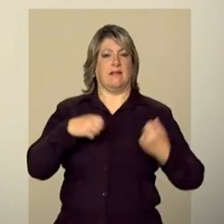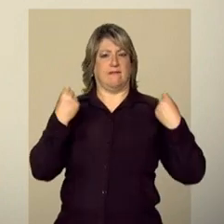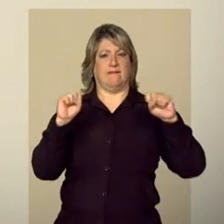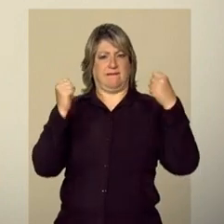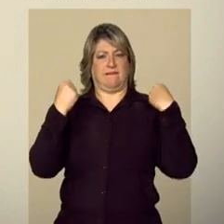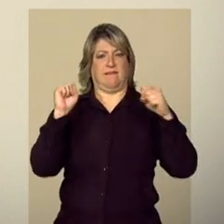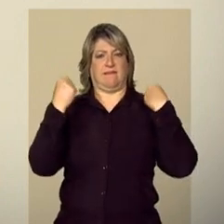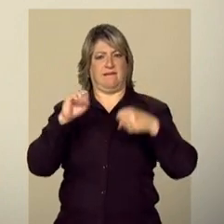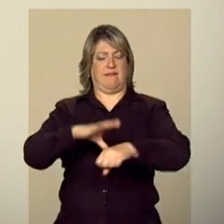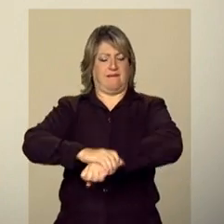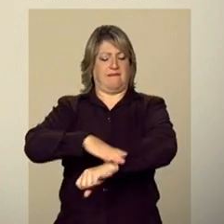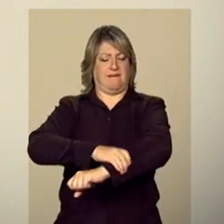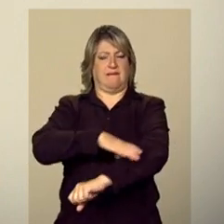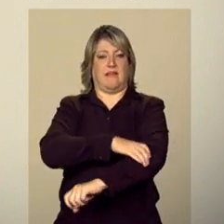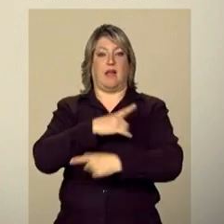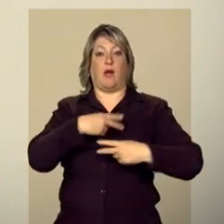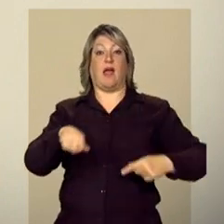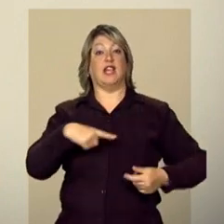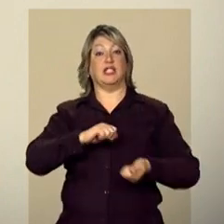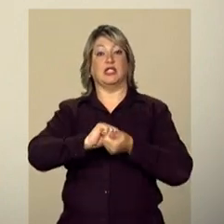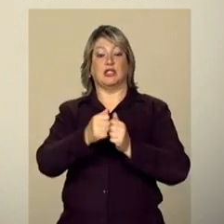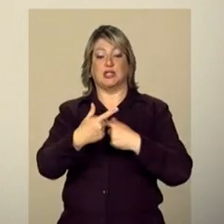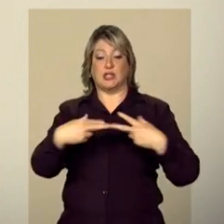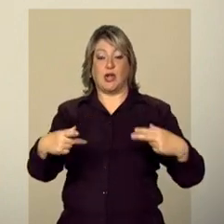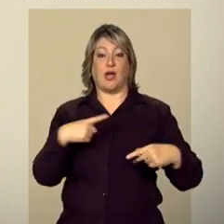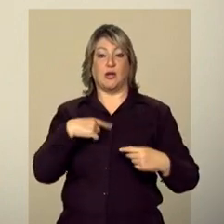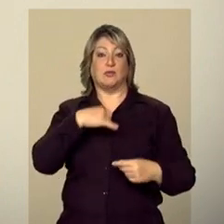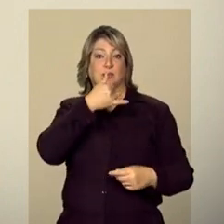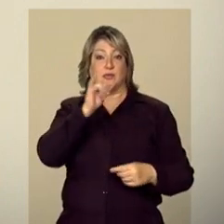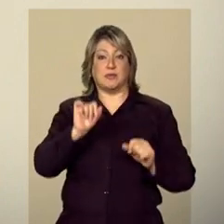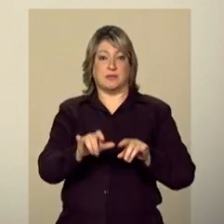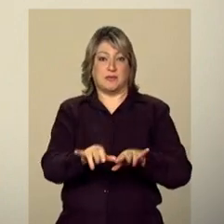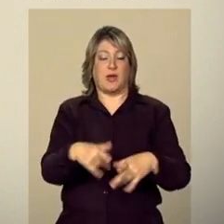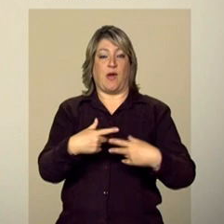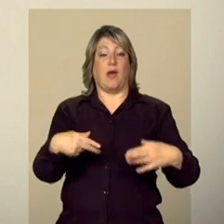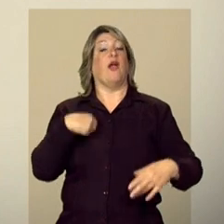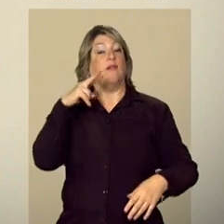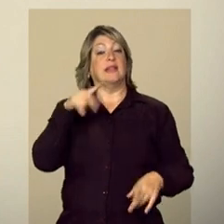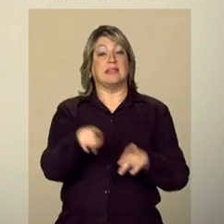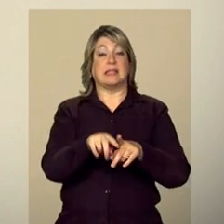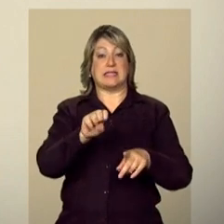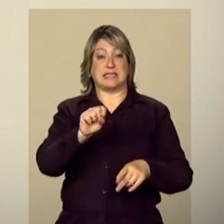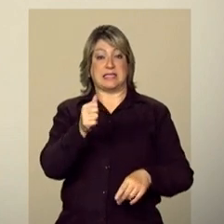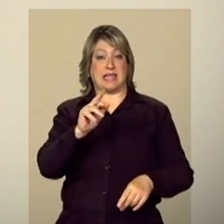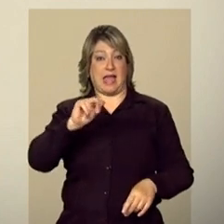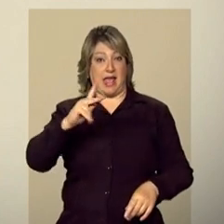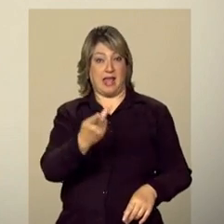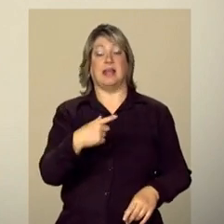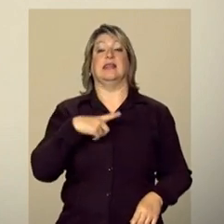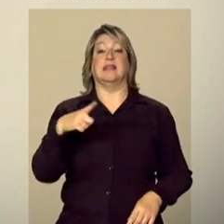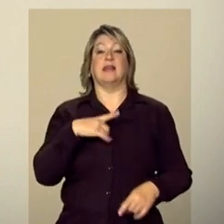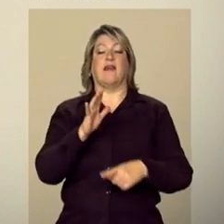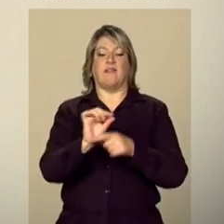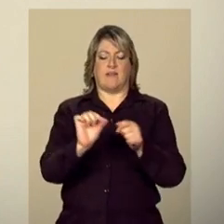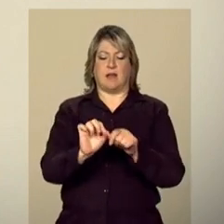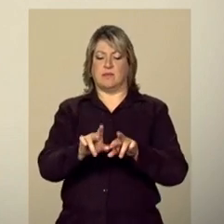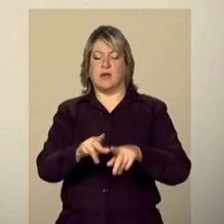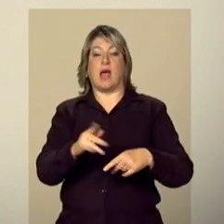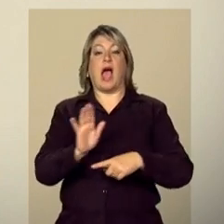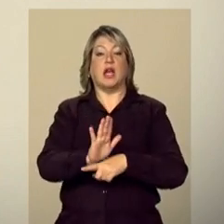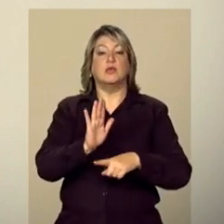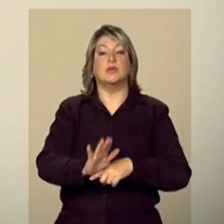fisioterapia com jogos eletrônicos eu vi também que a Rede Sara desenvolve equipamentos que melhora a